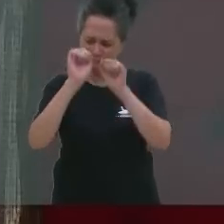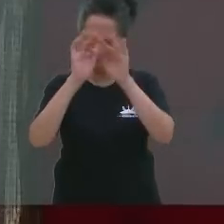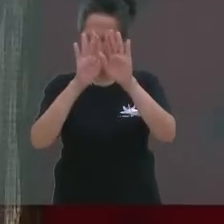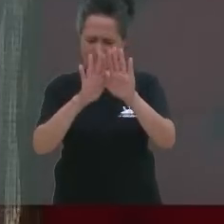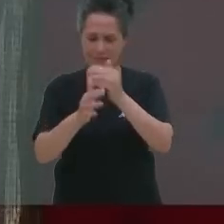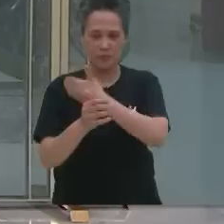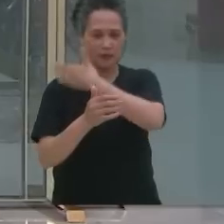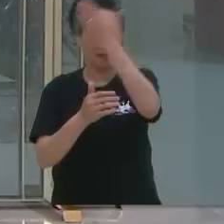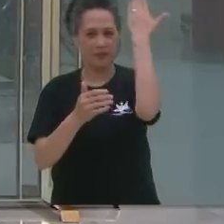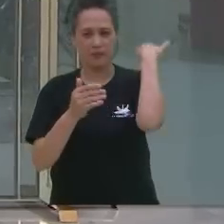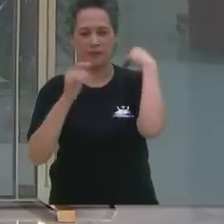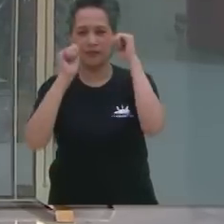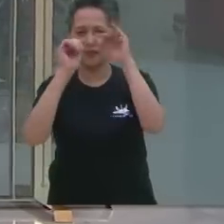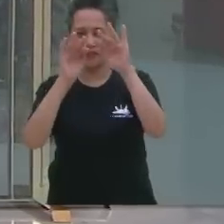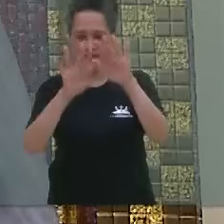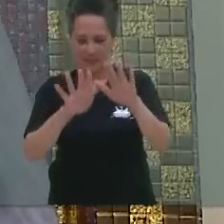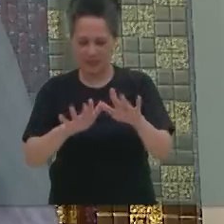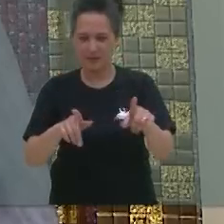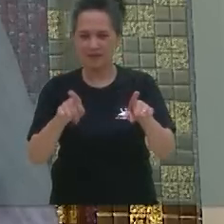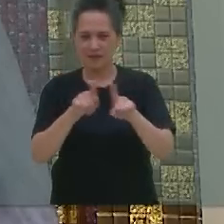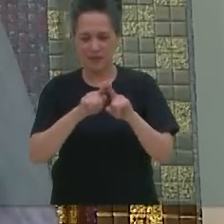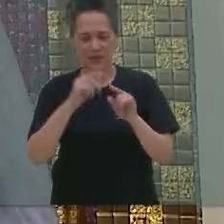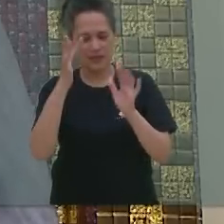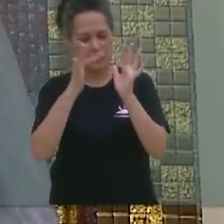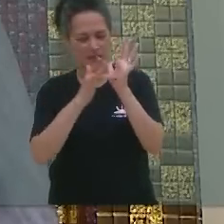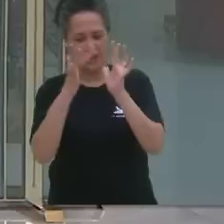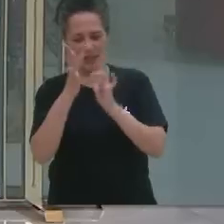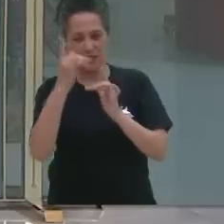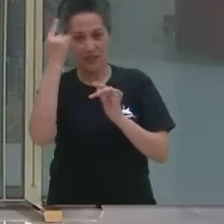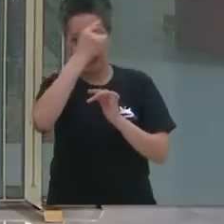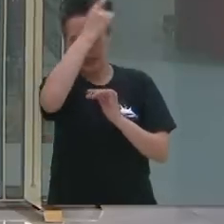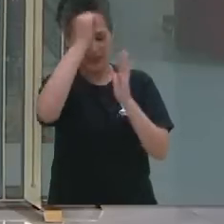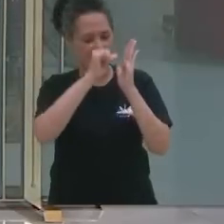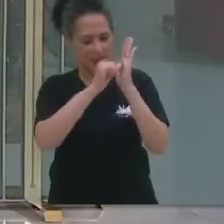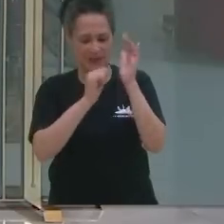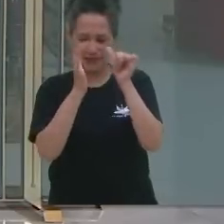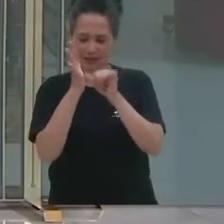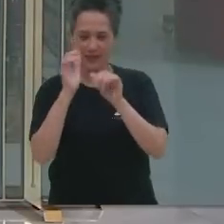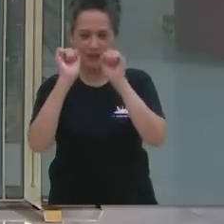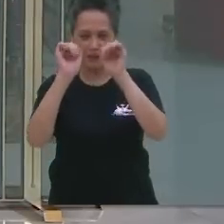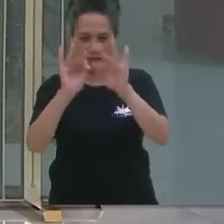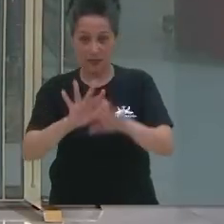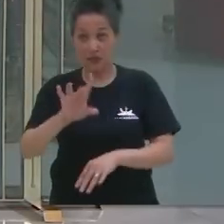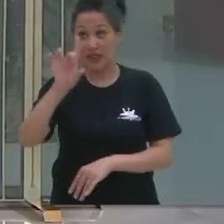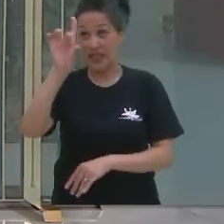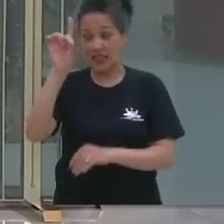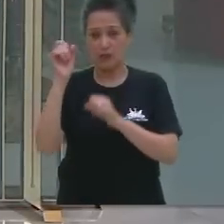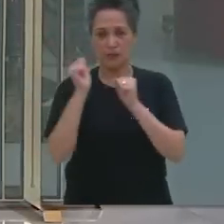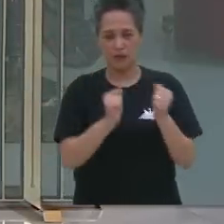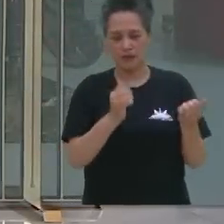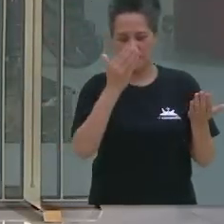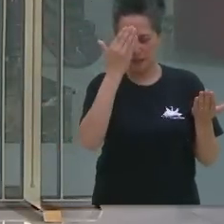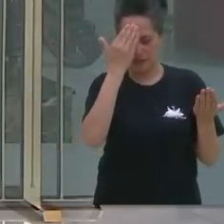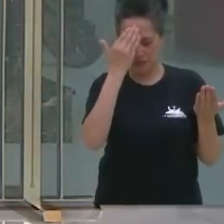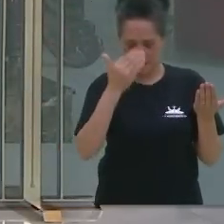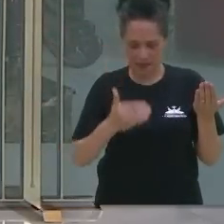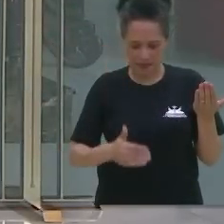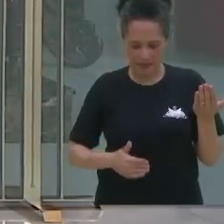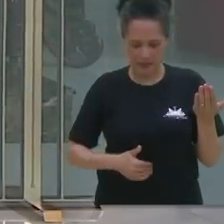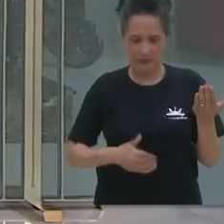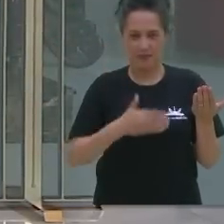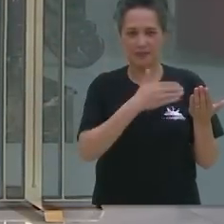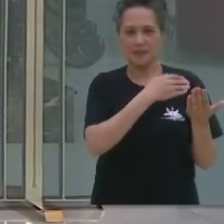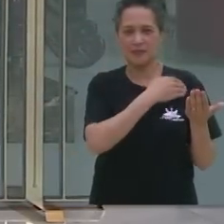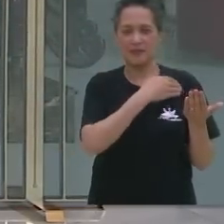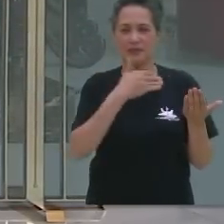Graças, pelos méritos das santas chagas, abençoe-vos Deus Todo-Poderoso, Pai, Filho